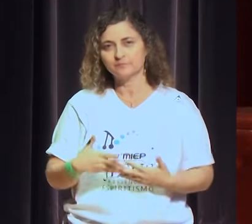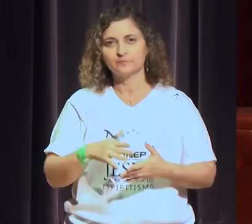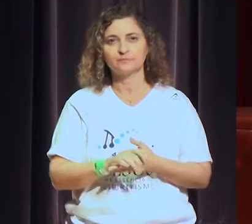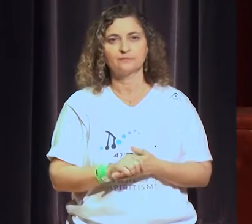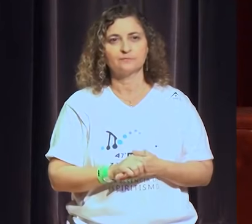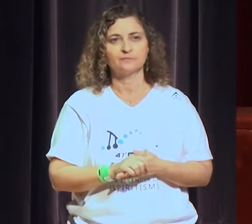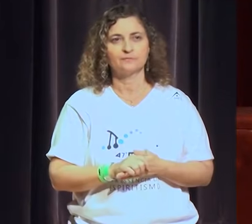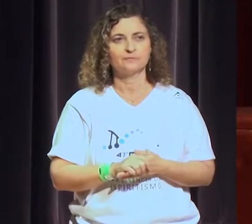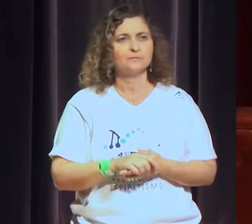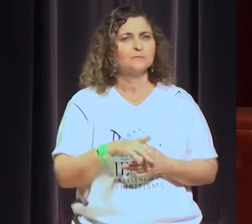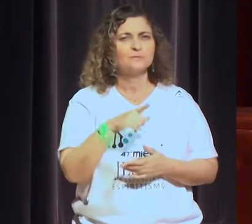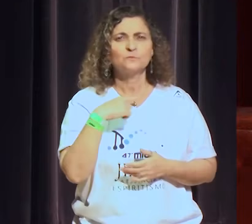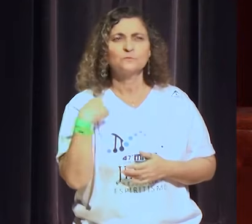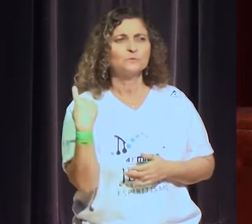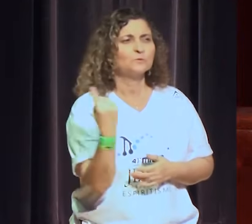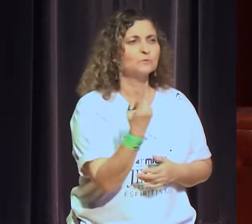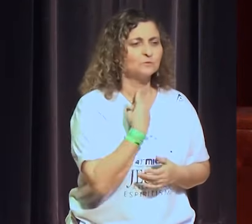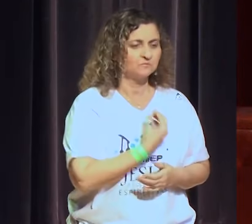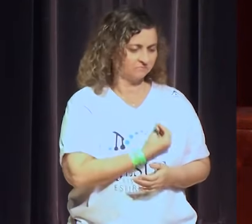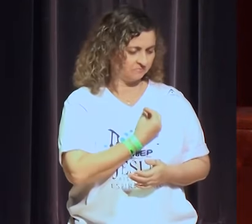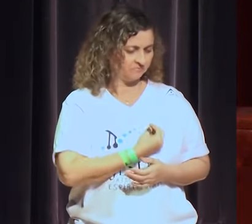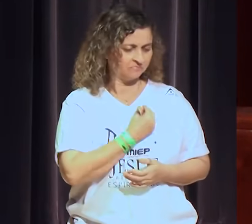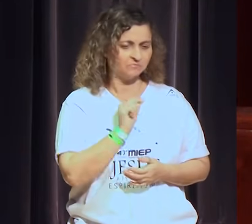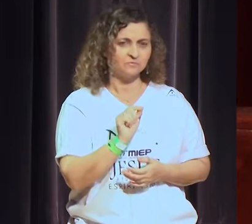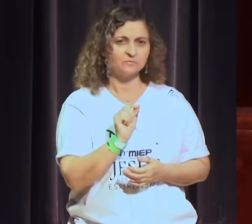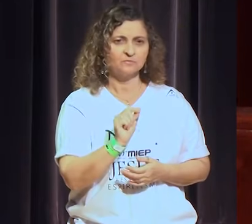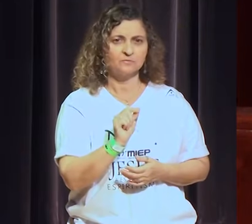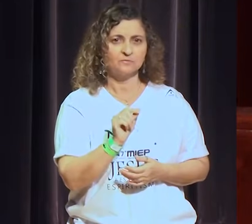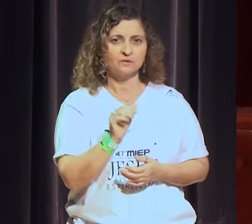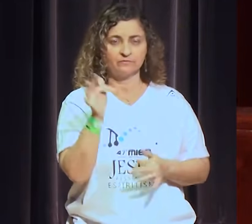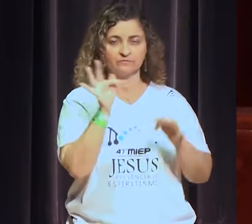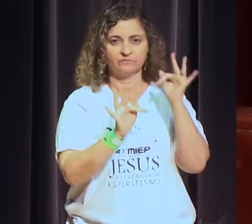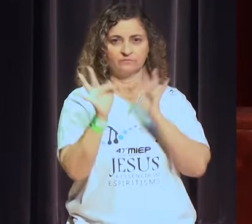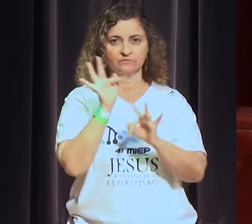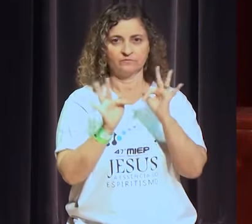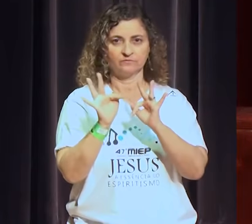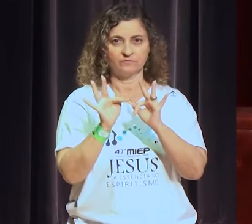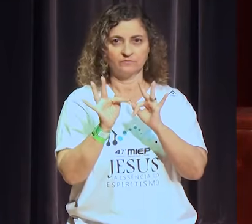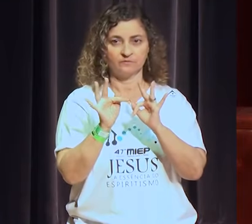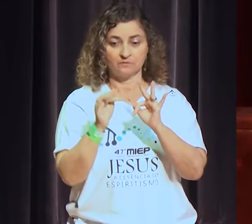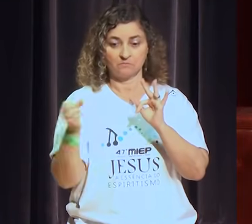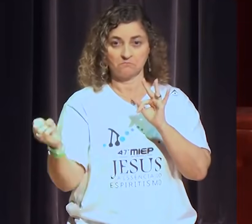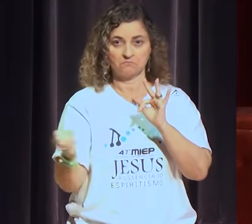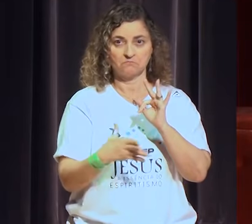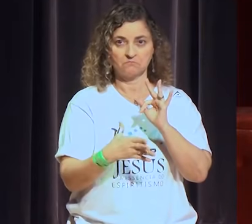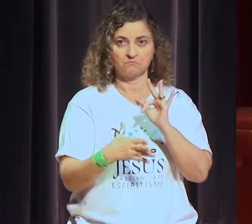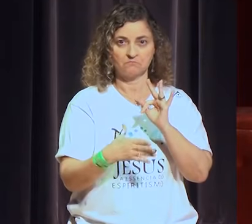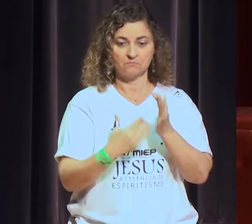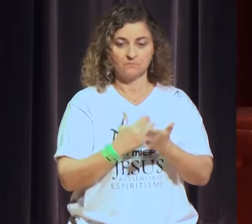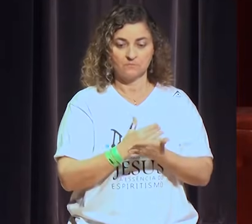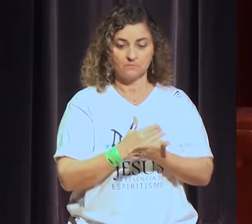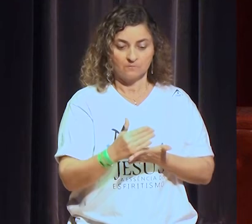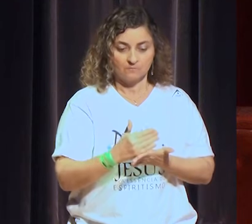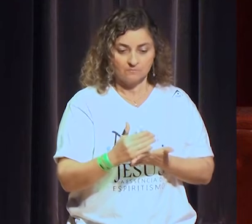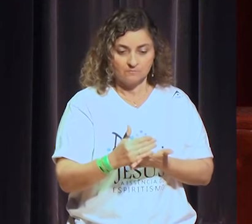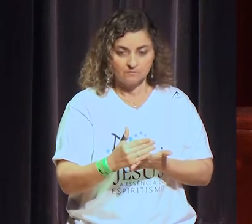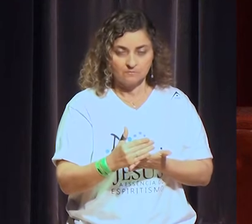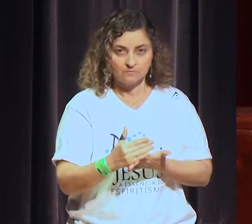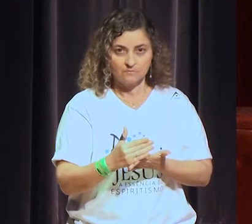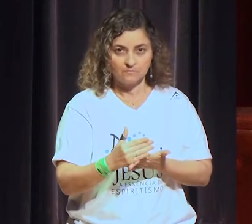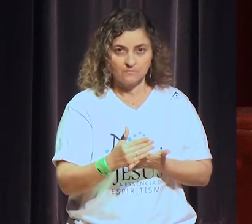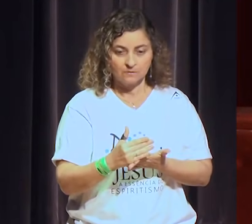que nós estamos vivendo agora? A física moderna está desafiando os nossos